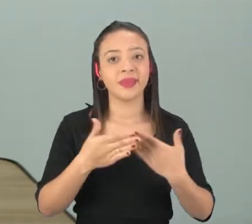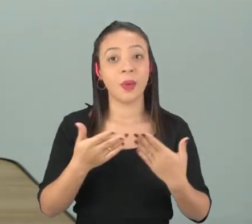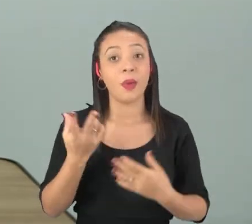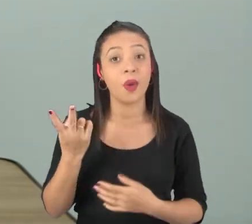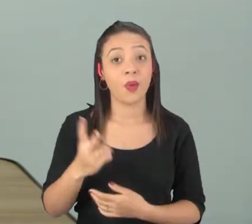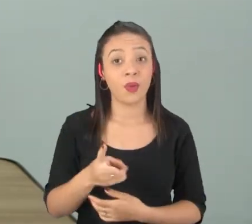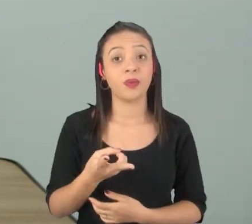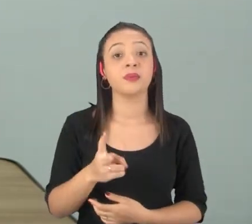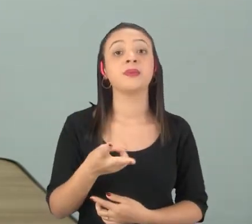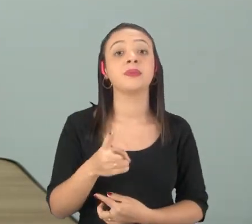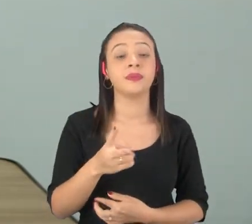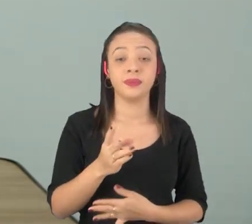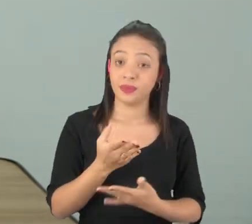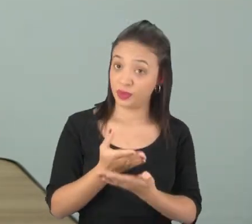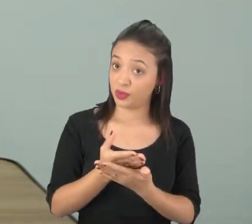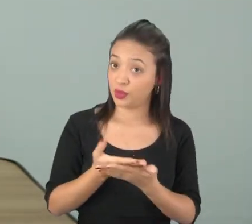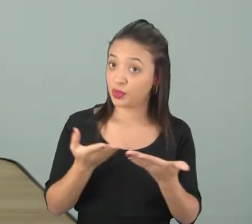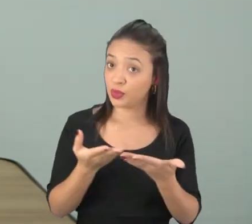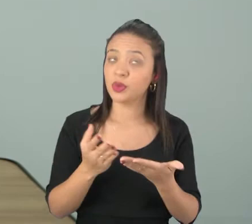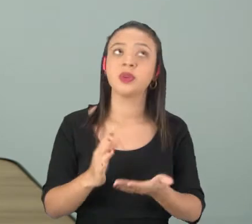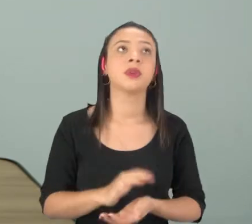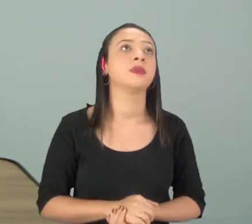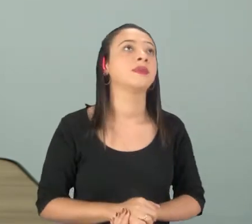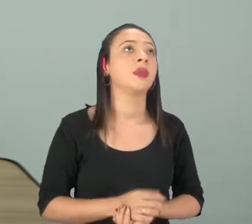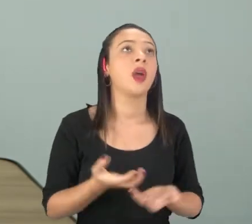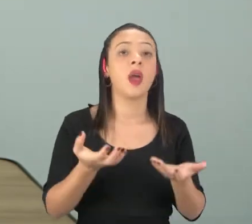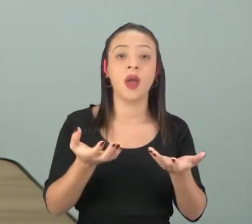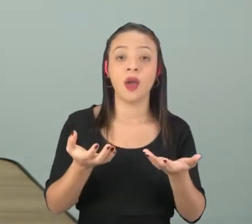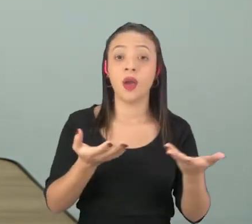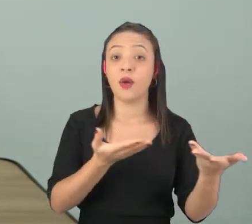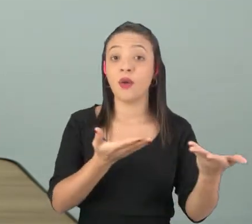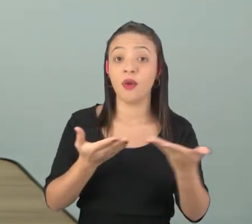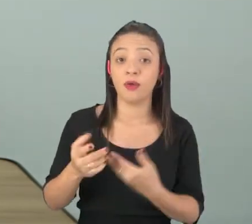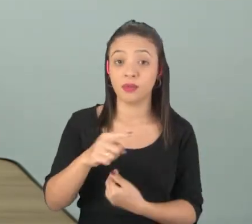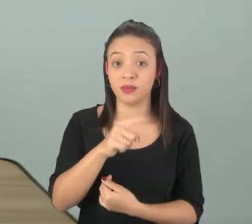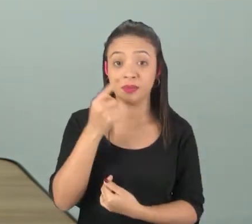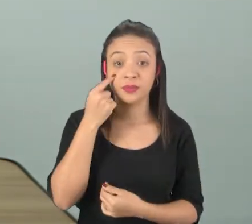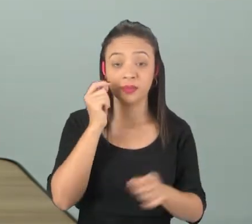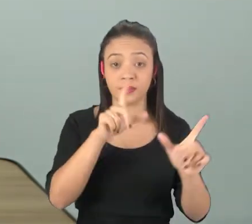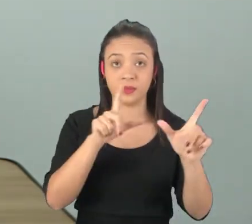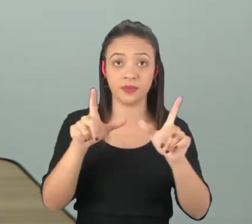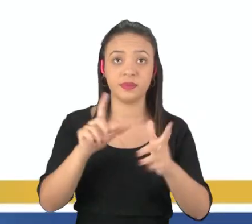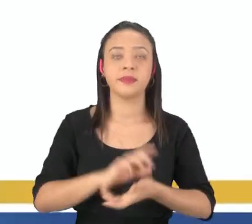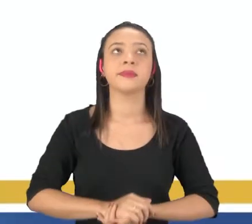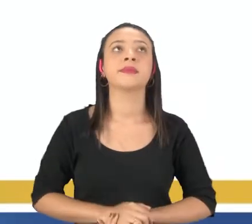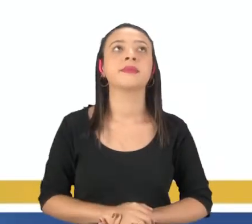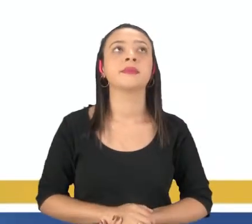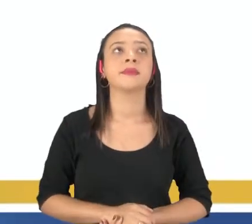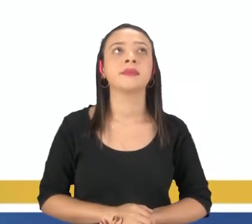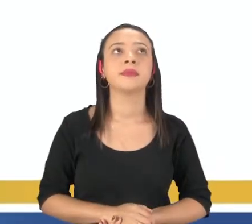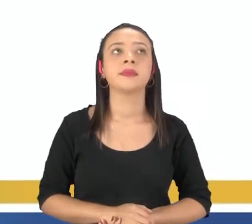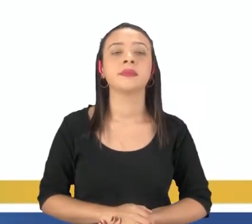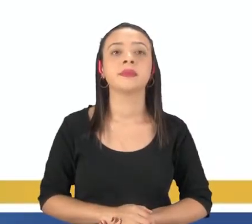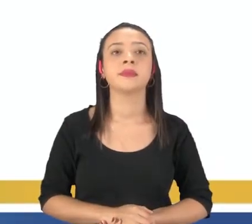para gente dar continuidade à nossa aula quero te convidar para me acompanharem natelinha